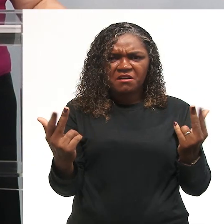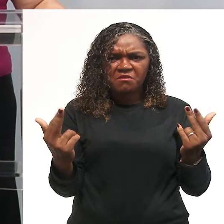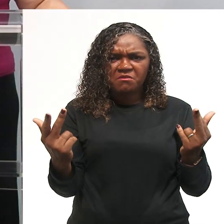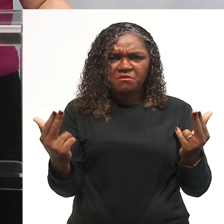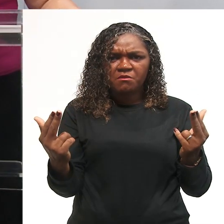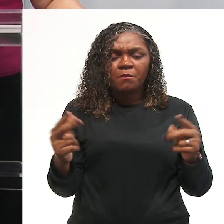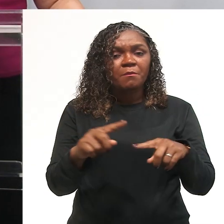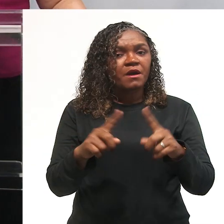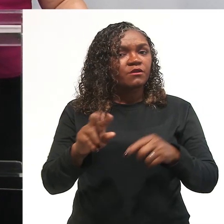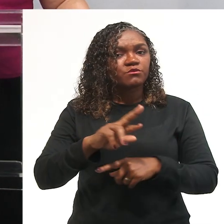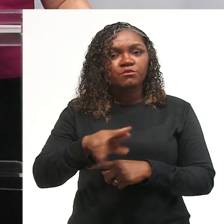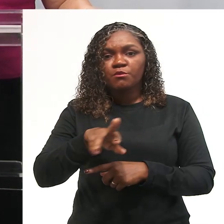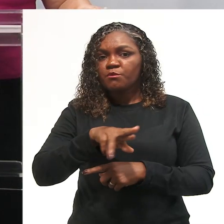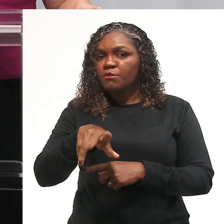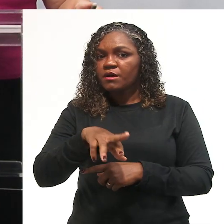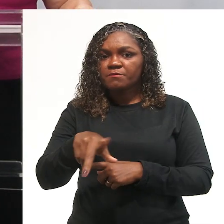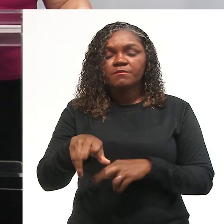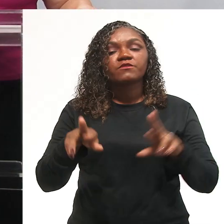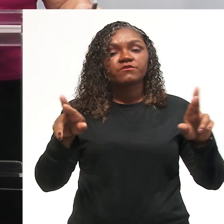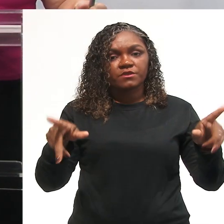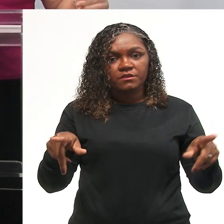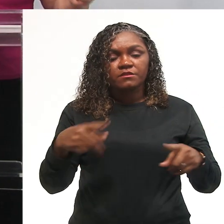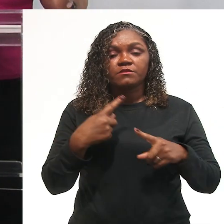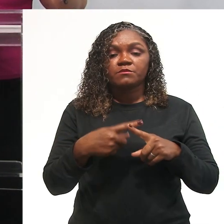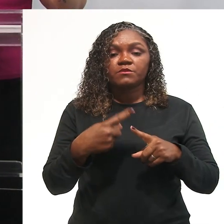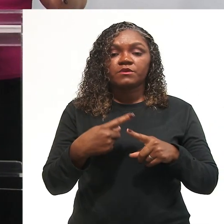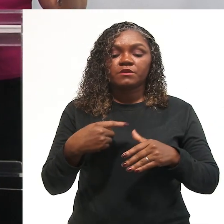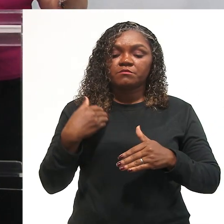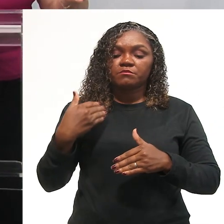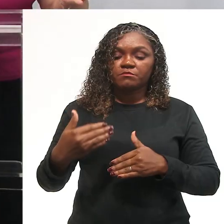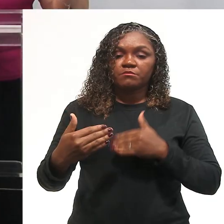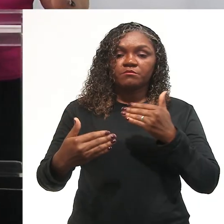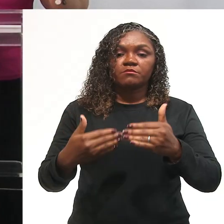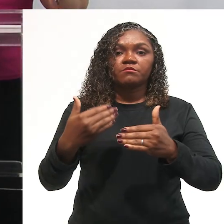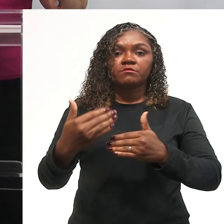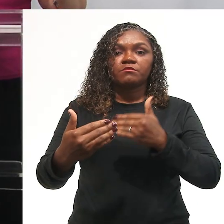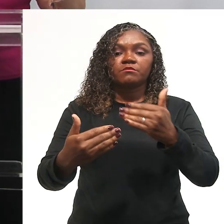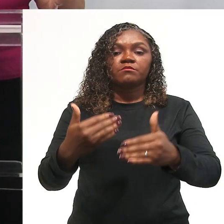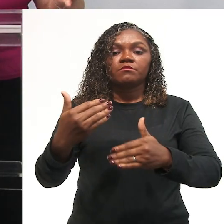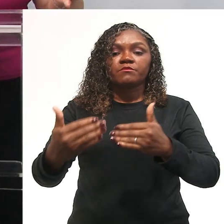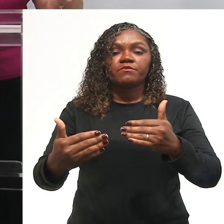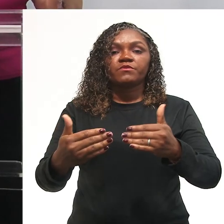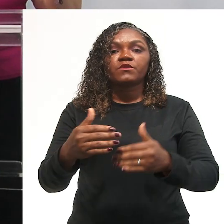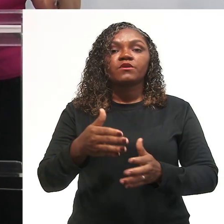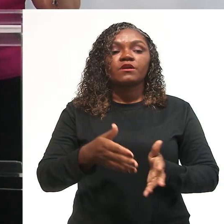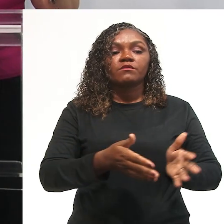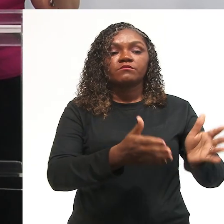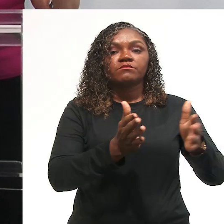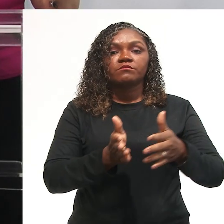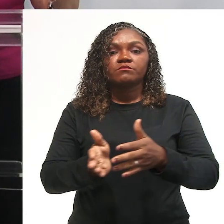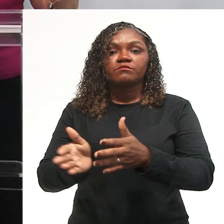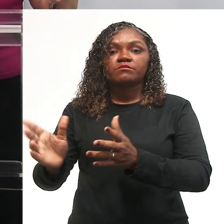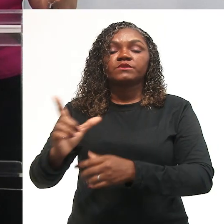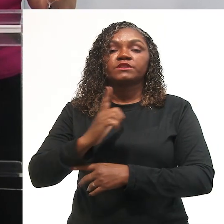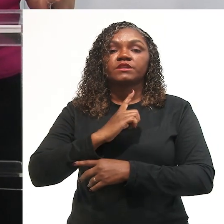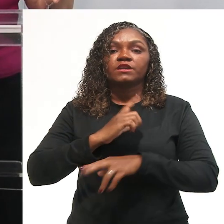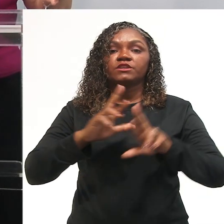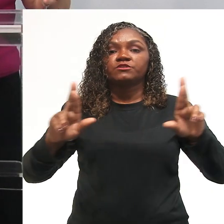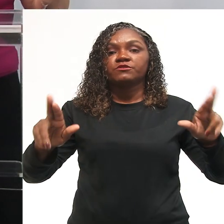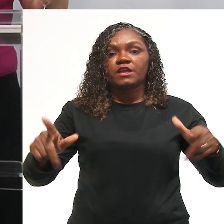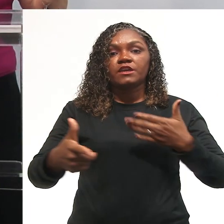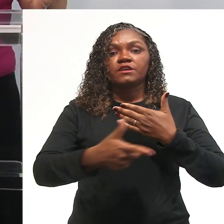é. Com o passar do tempo, essas duas coisas foram tomando posições